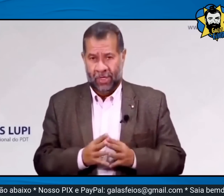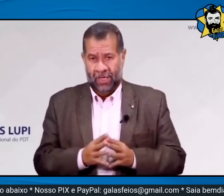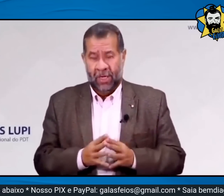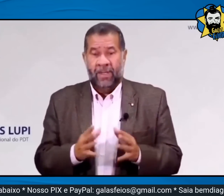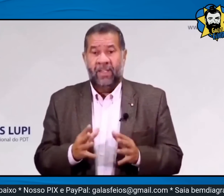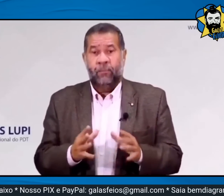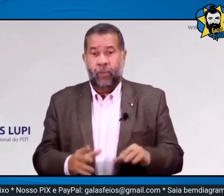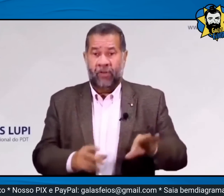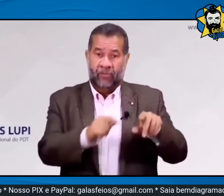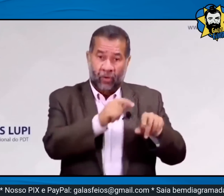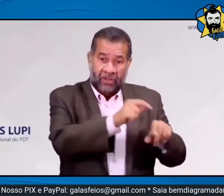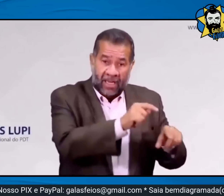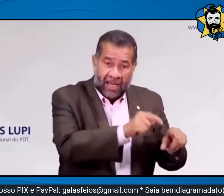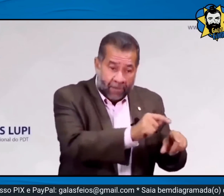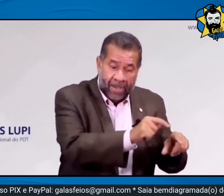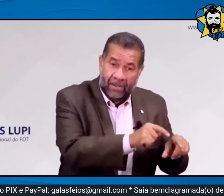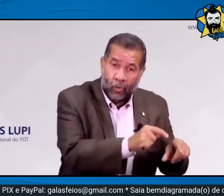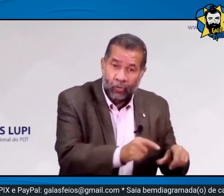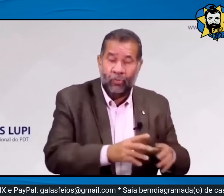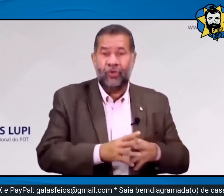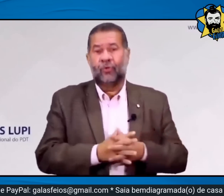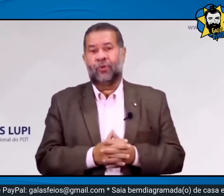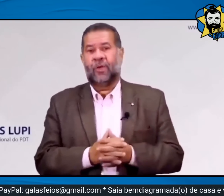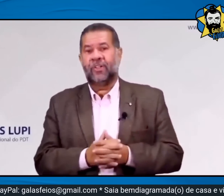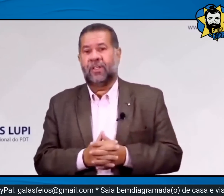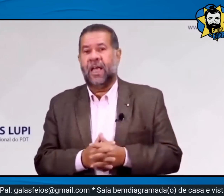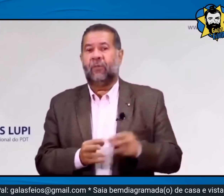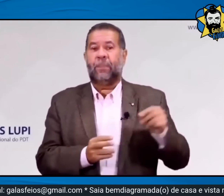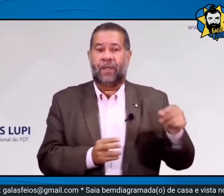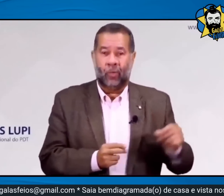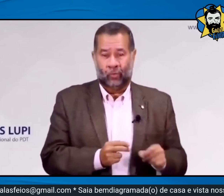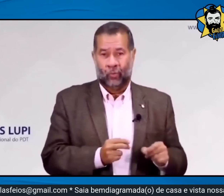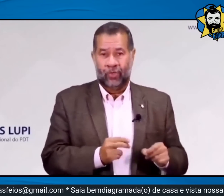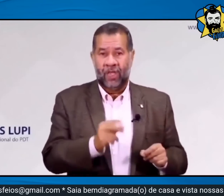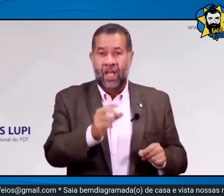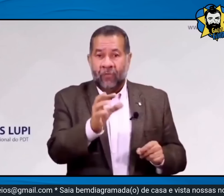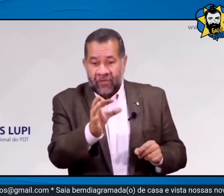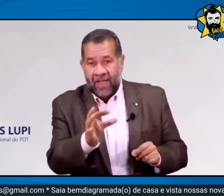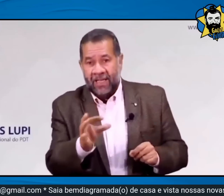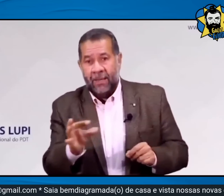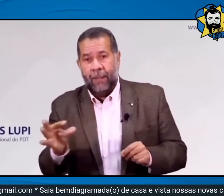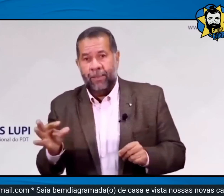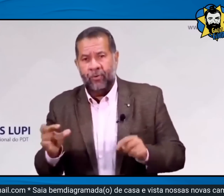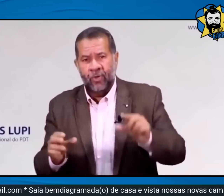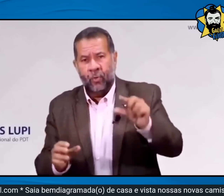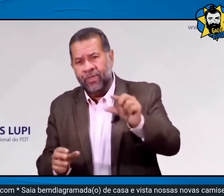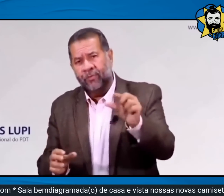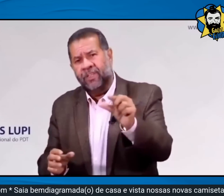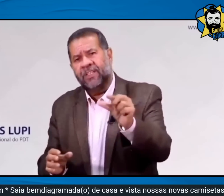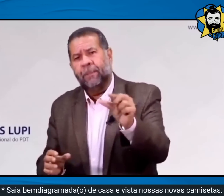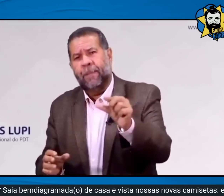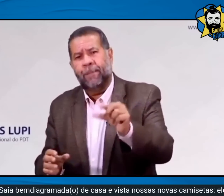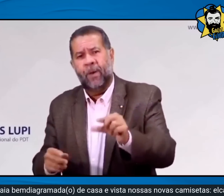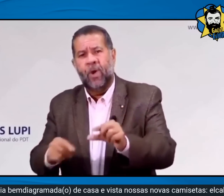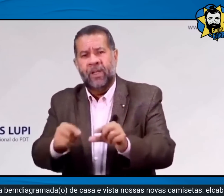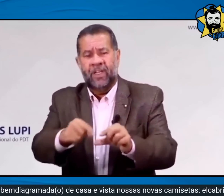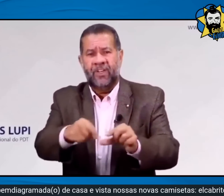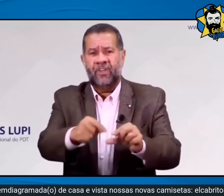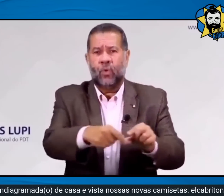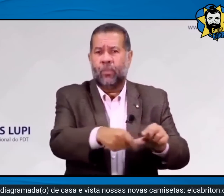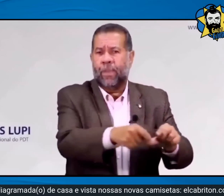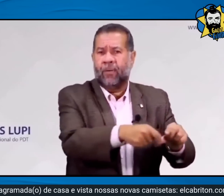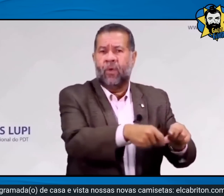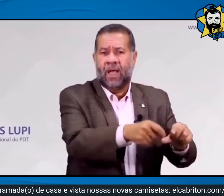voto. Pra que possa votar lá, apertar o númerozinho do seu candidato, apertar o doze, você vê aquele papelzinho como se fosse esse papel